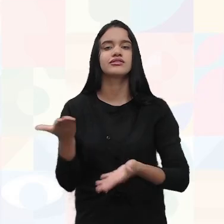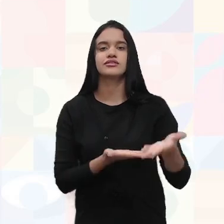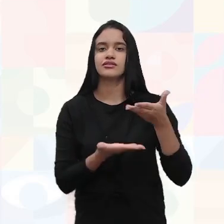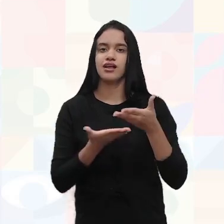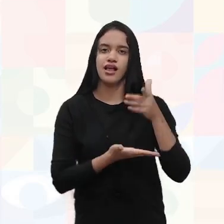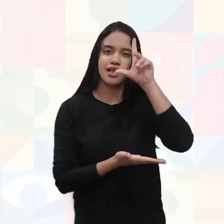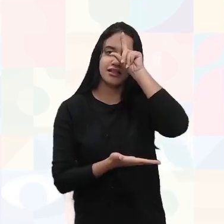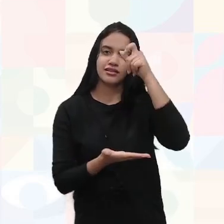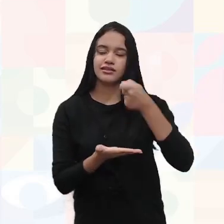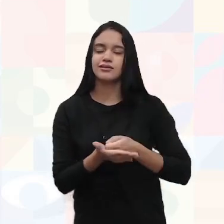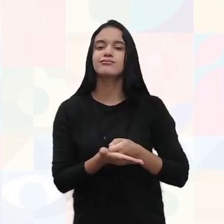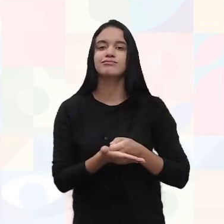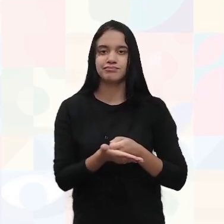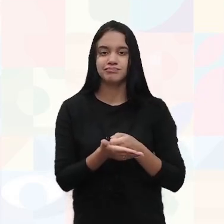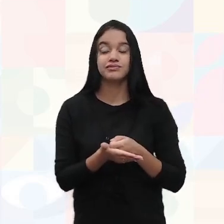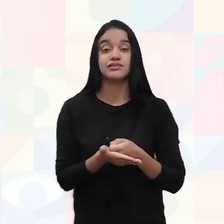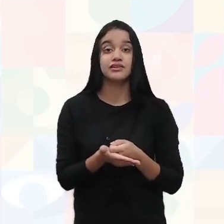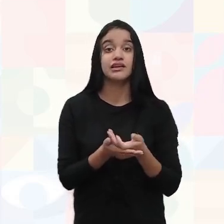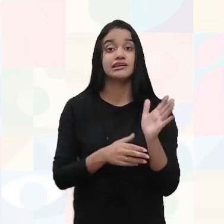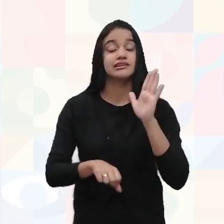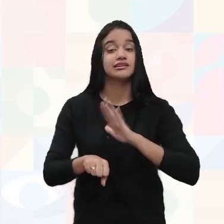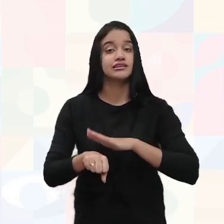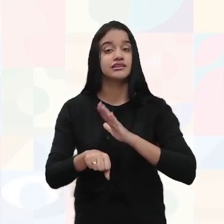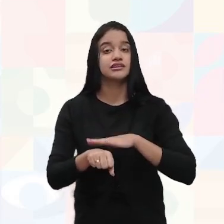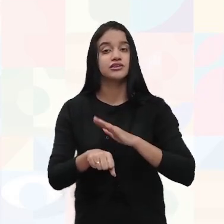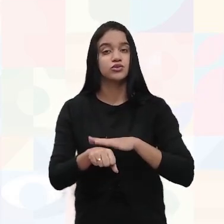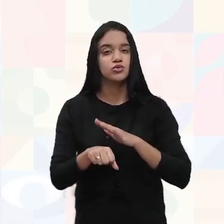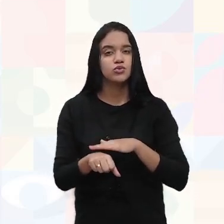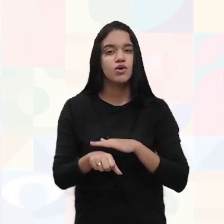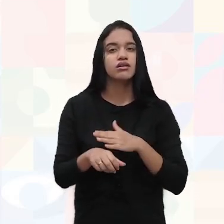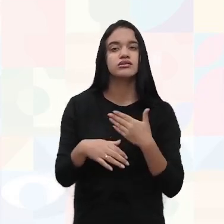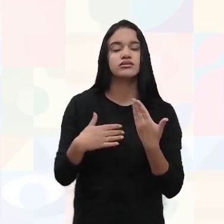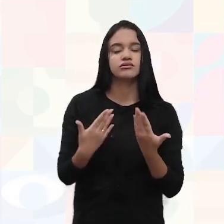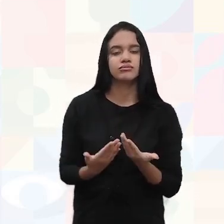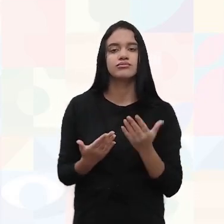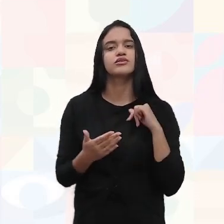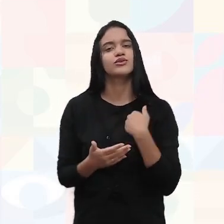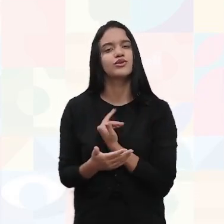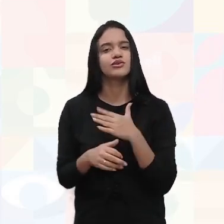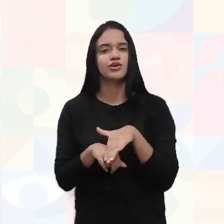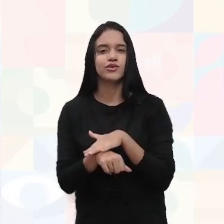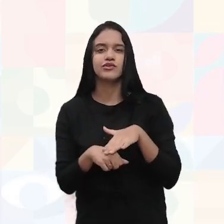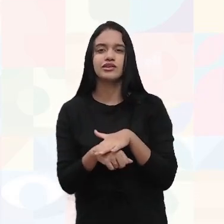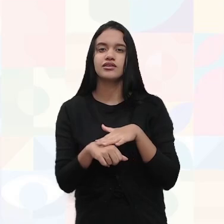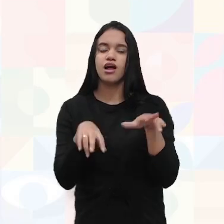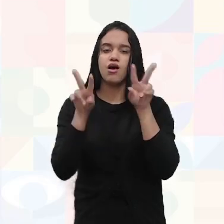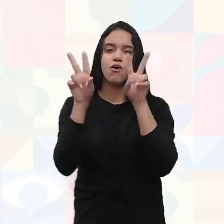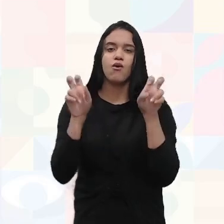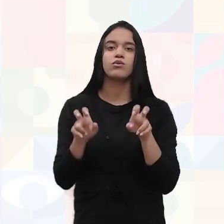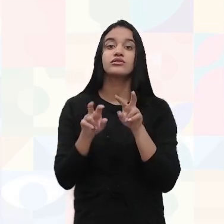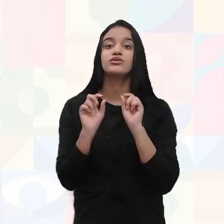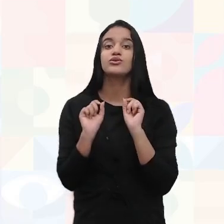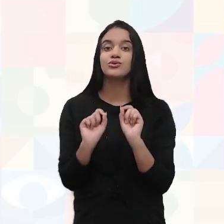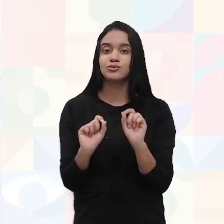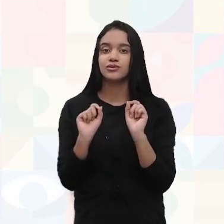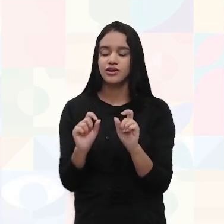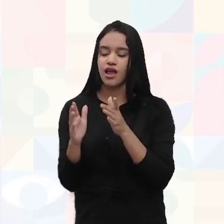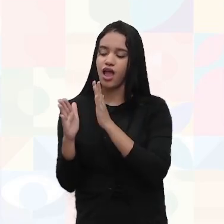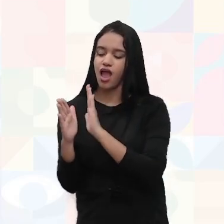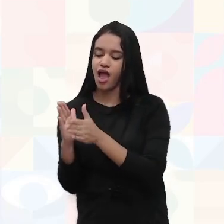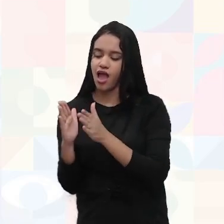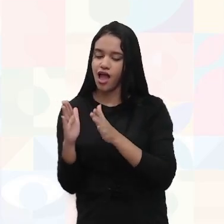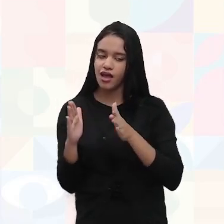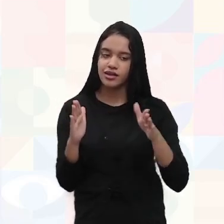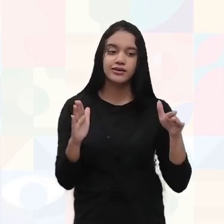na decisão, o decisor, a situação, né, as alternativas, que a gente vai conversar hoje sobre as etapas. Né? A gente vai conversar